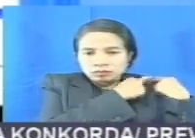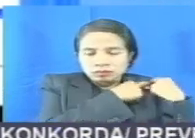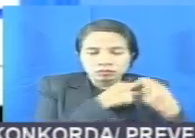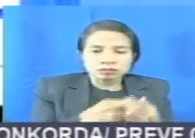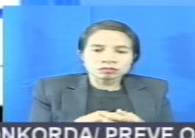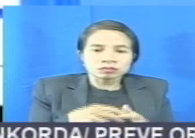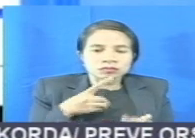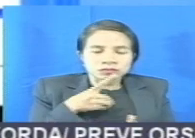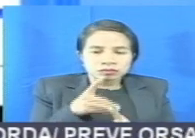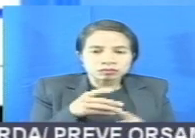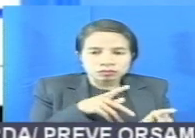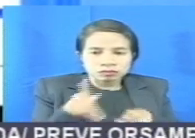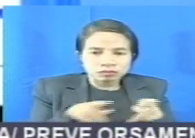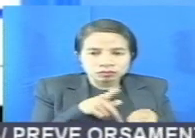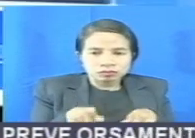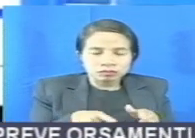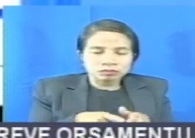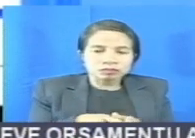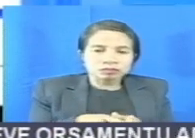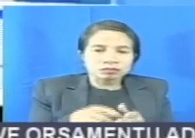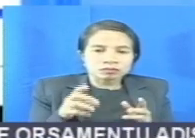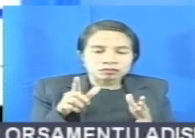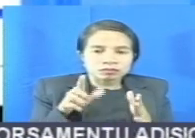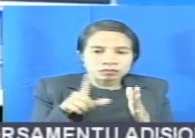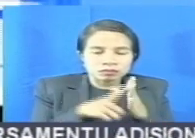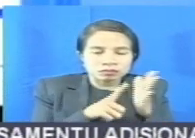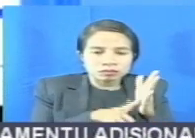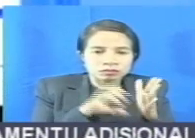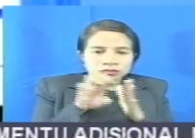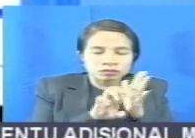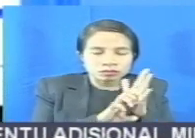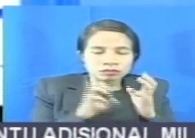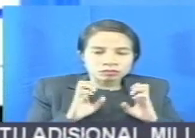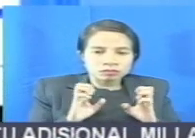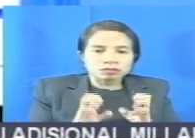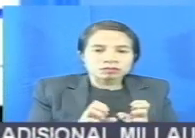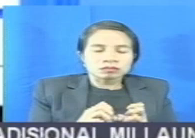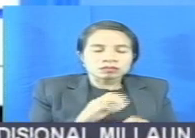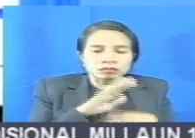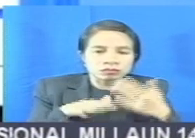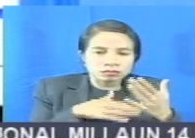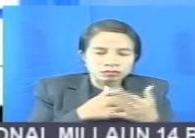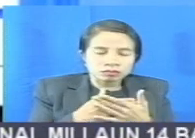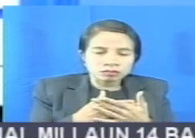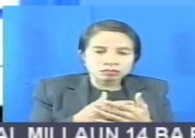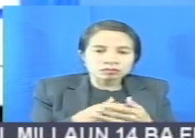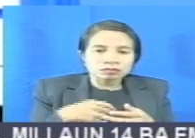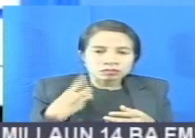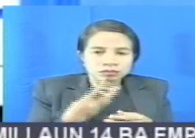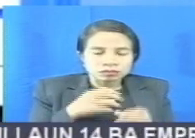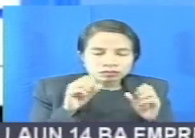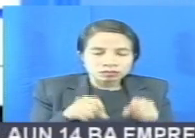cidadão em balo. Sim. E depois a lei ba estado de emergência suspende toma. Significa que agora se dá bem implementa? E tá bem lhan que